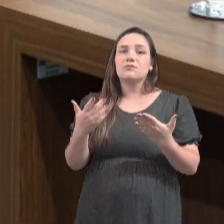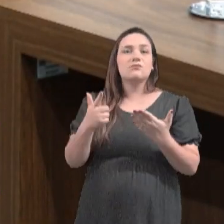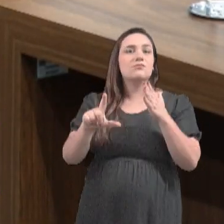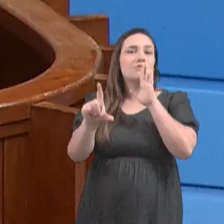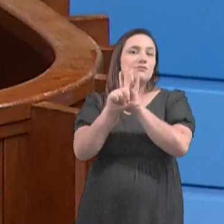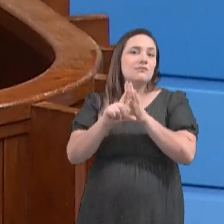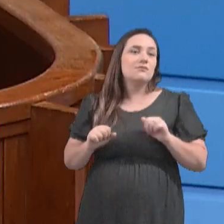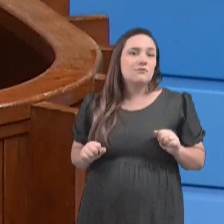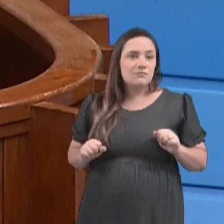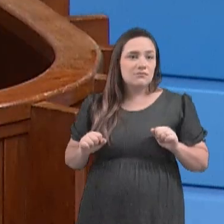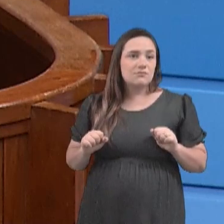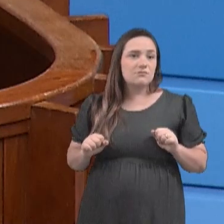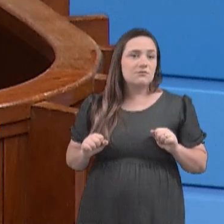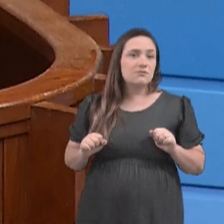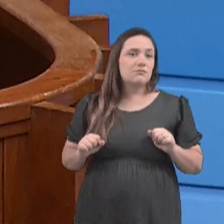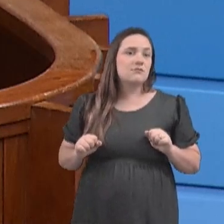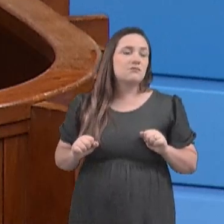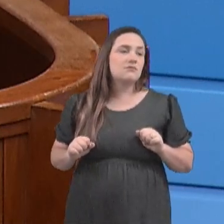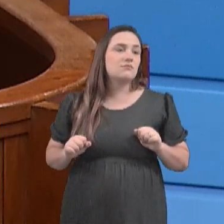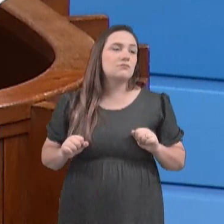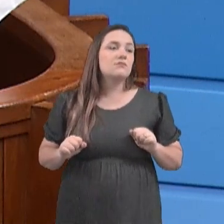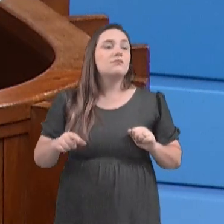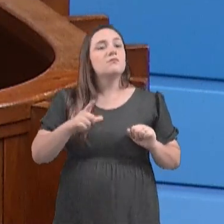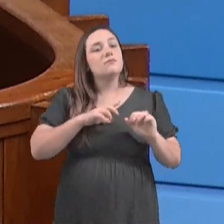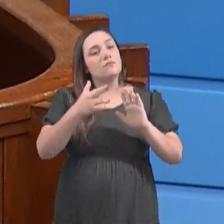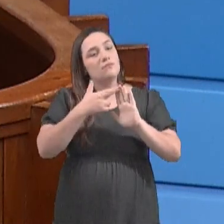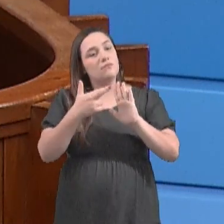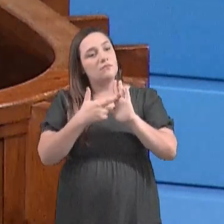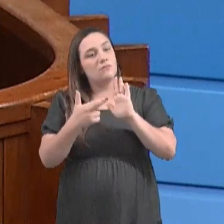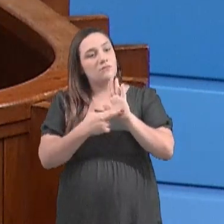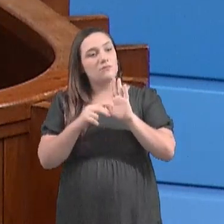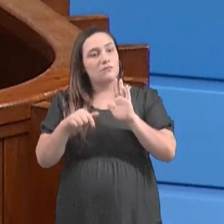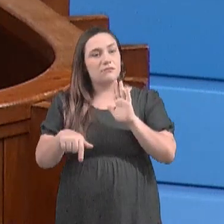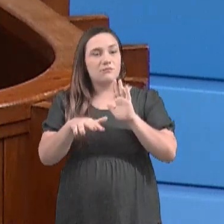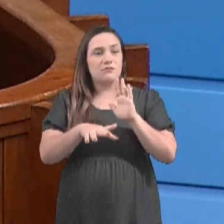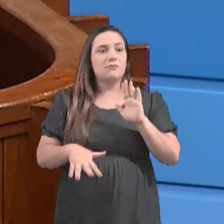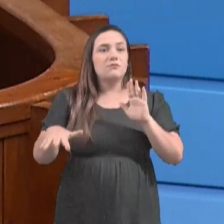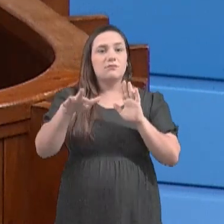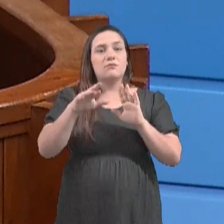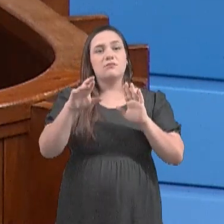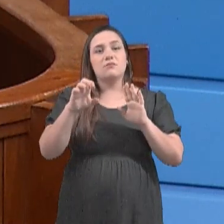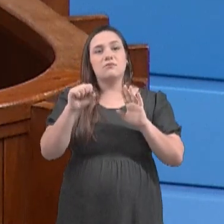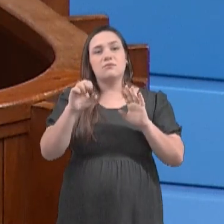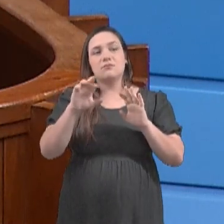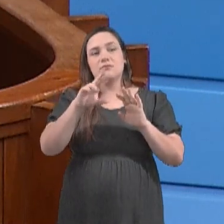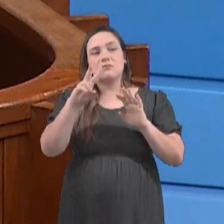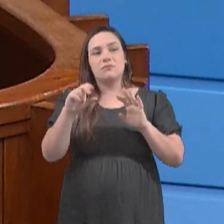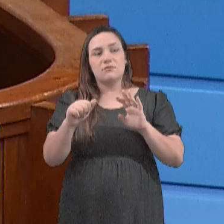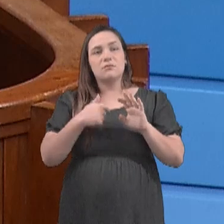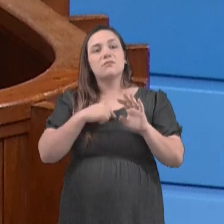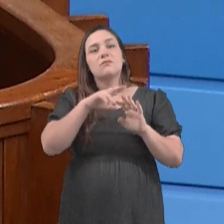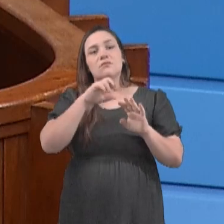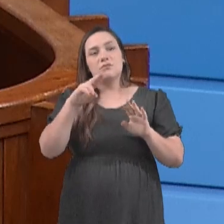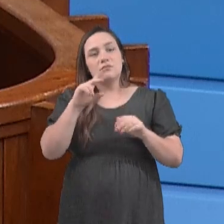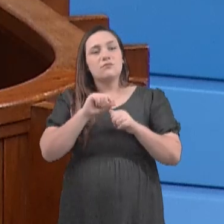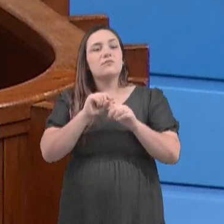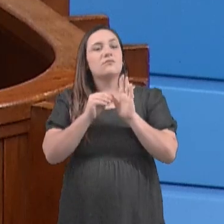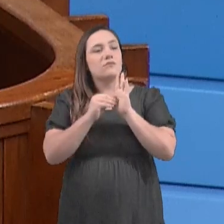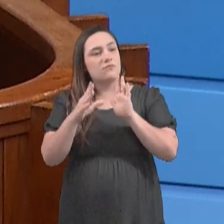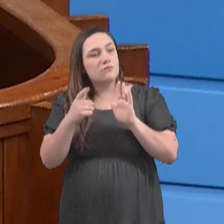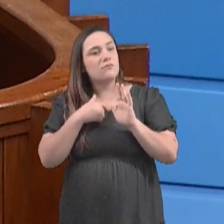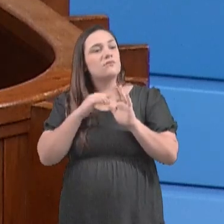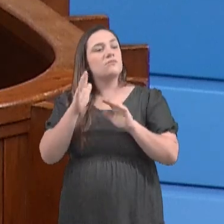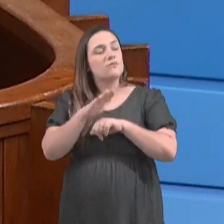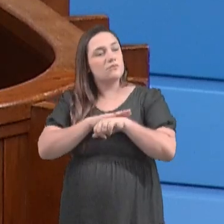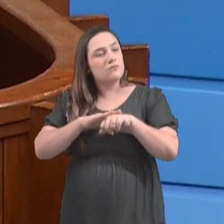lei que defina critérios para essa reserva. É uma lei estadual. Eu vou encaminhar uma indicação, já falei